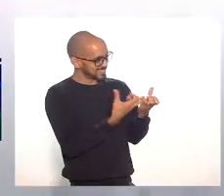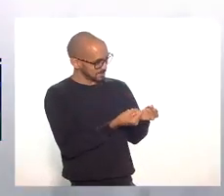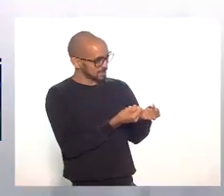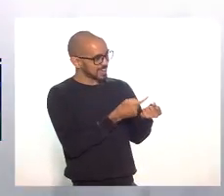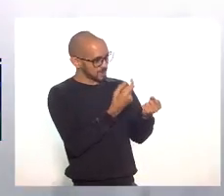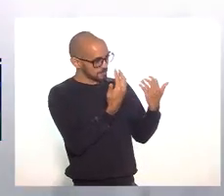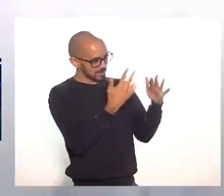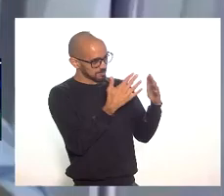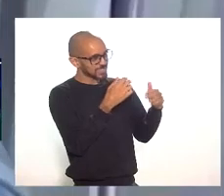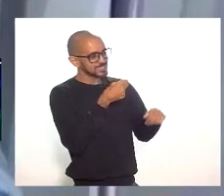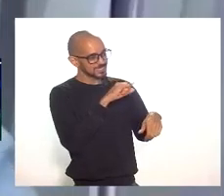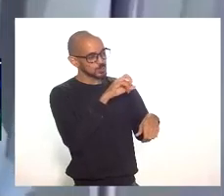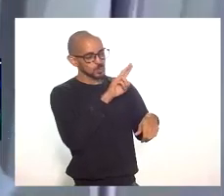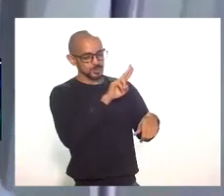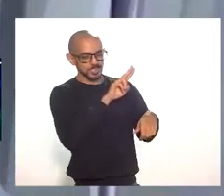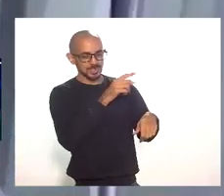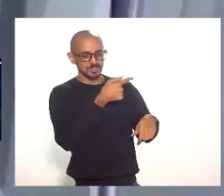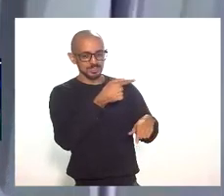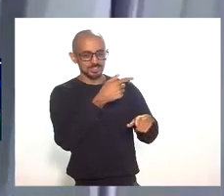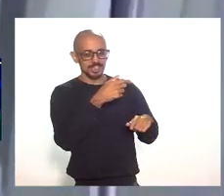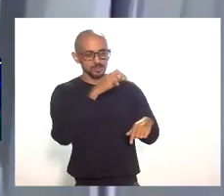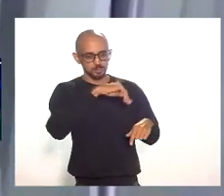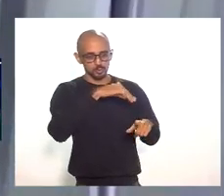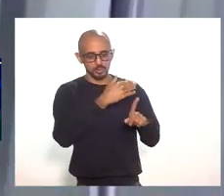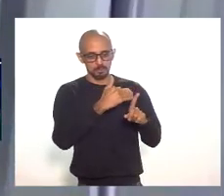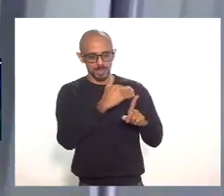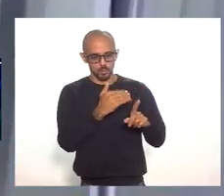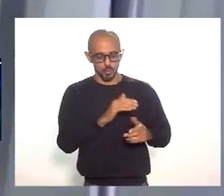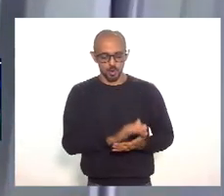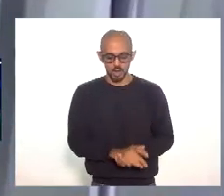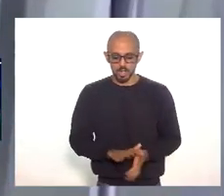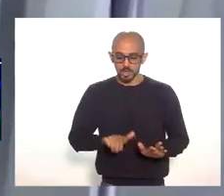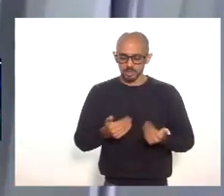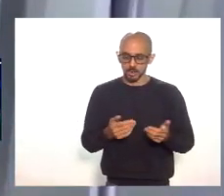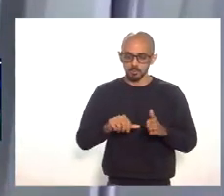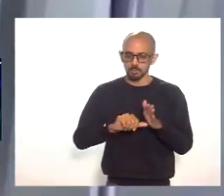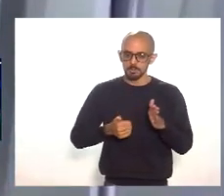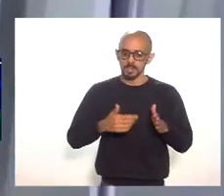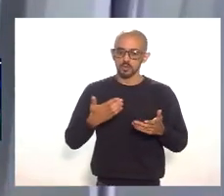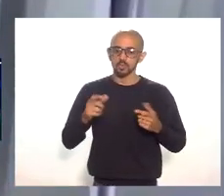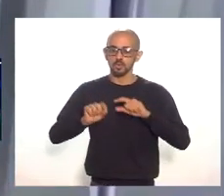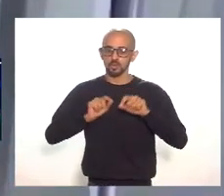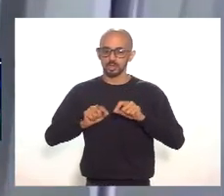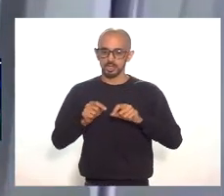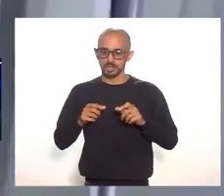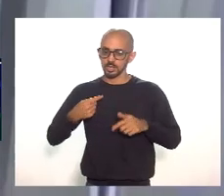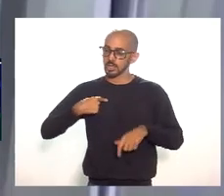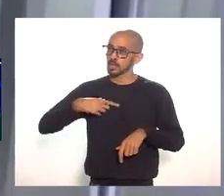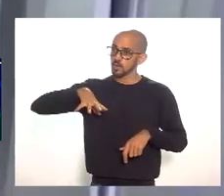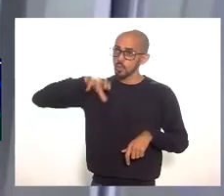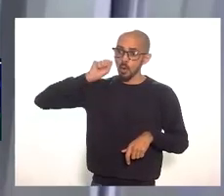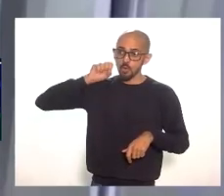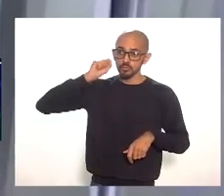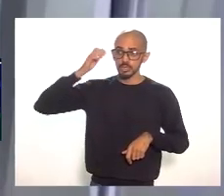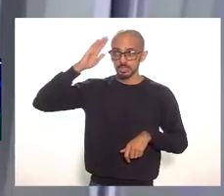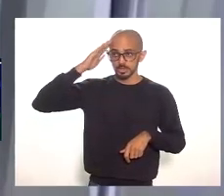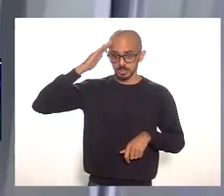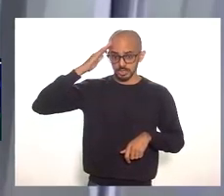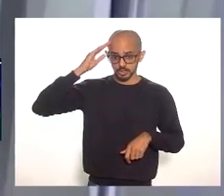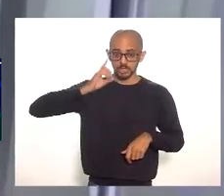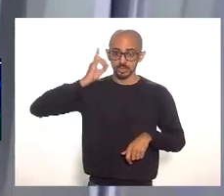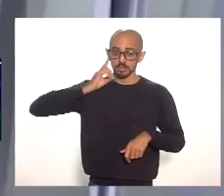7 minutos e meio. Obrigado, deputada. Eu quero, em primeiro lugar, muito rapidamente, eu ouvi e entendi a